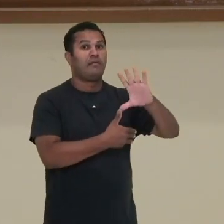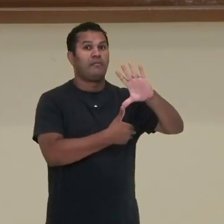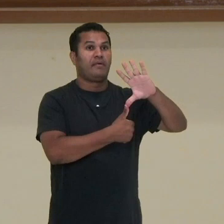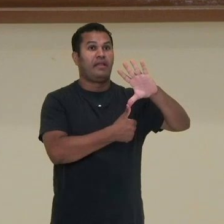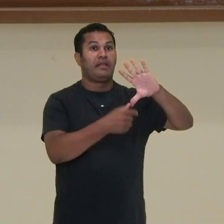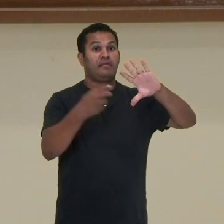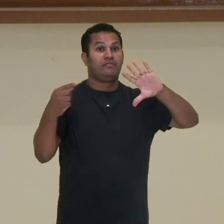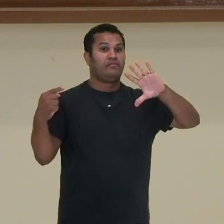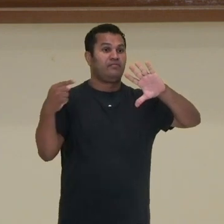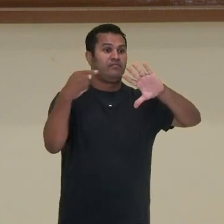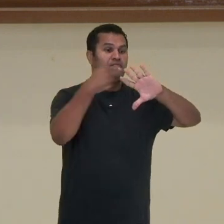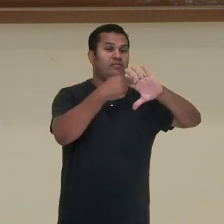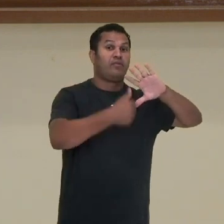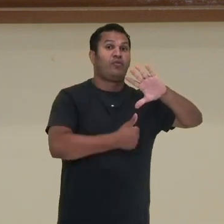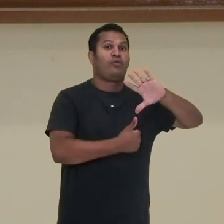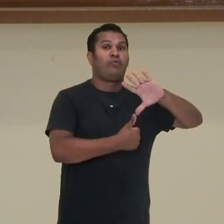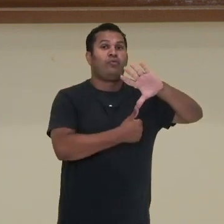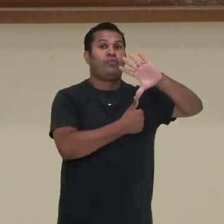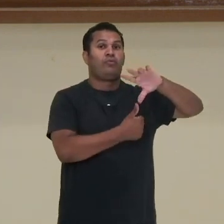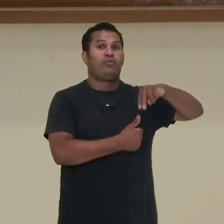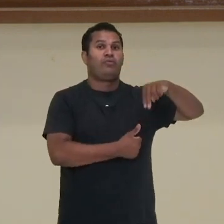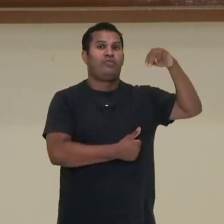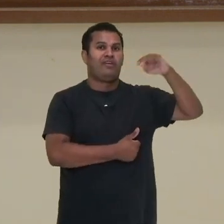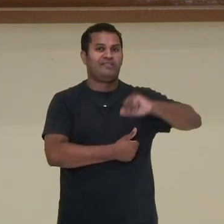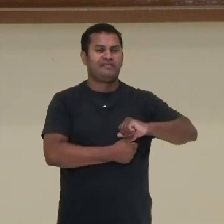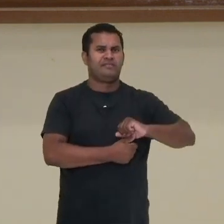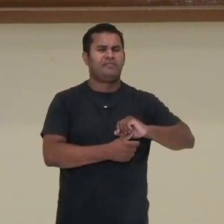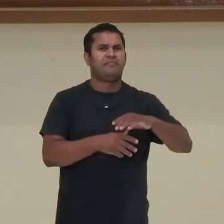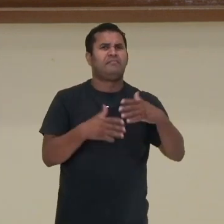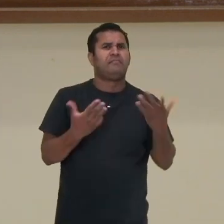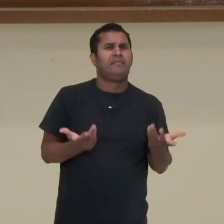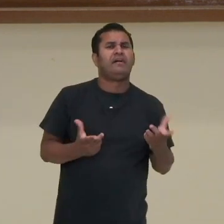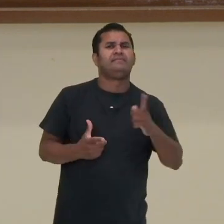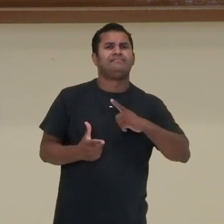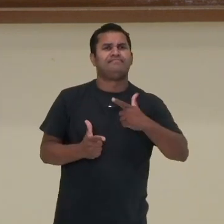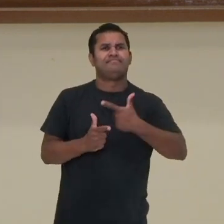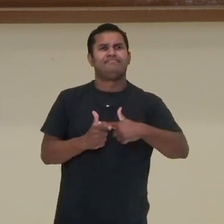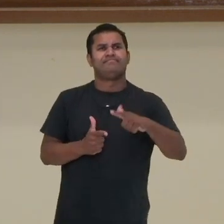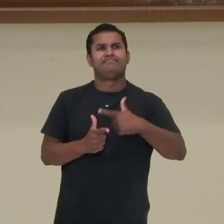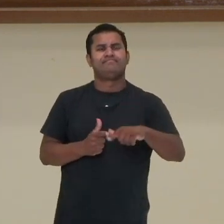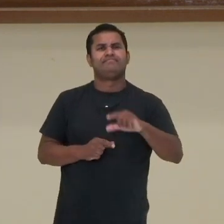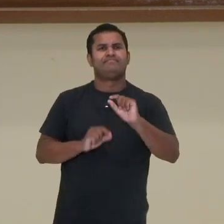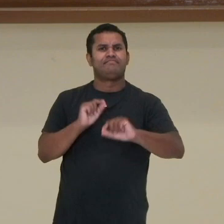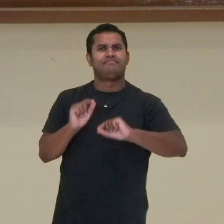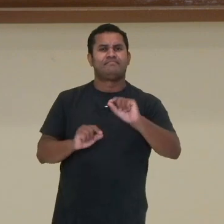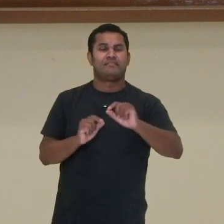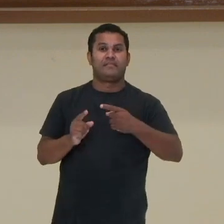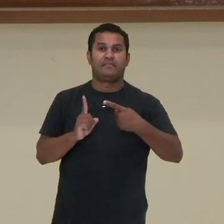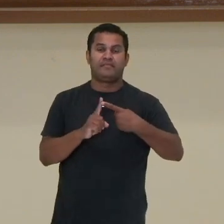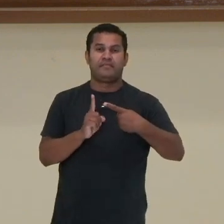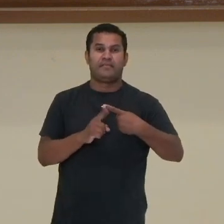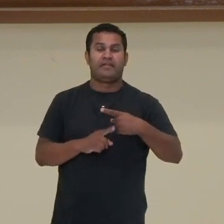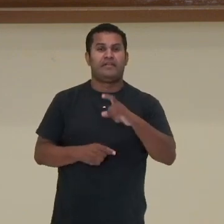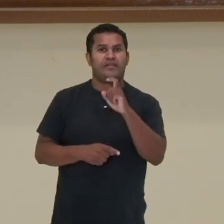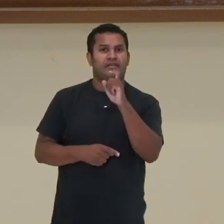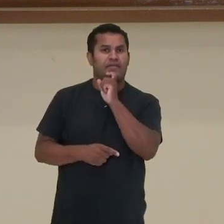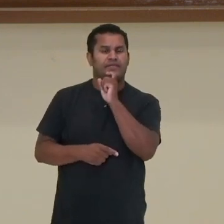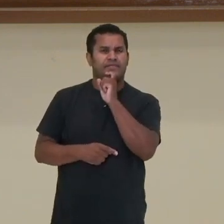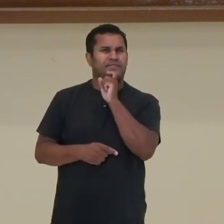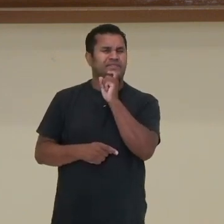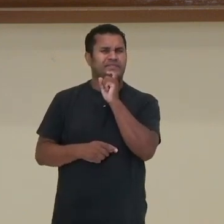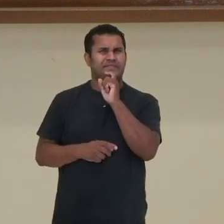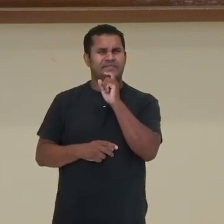Oriente pelo hemisfério norte? O gelo, o frio, né? E também a geografia, né? Que